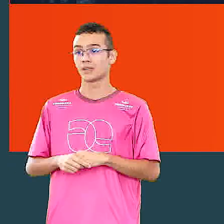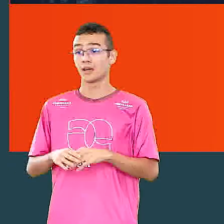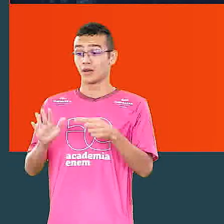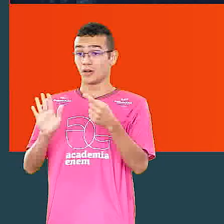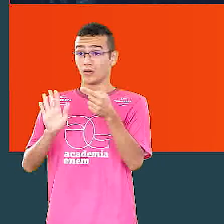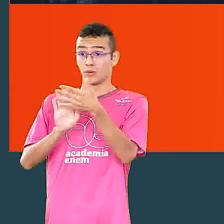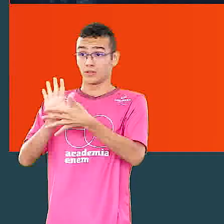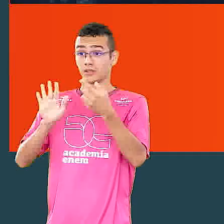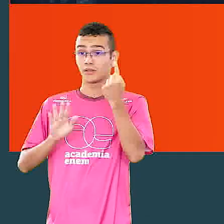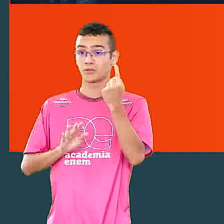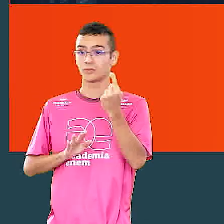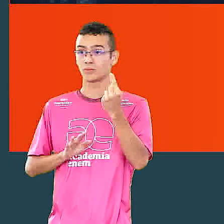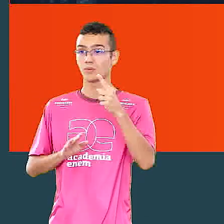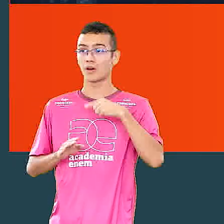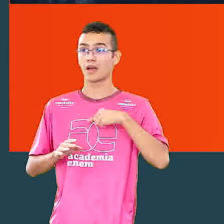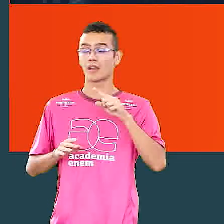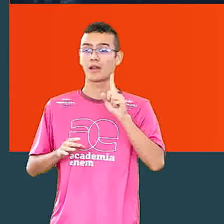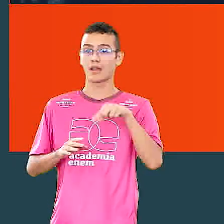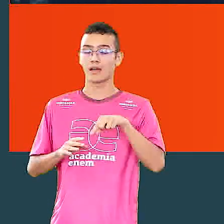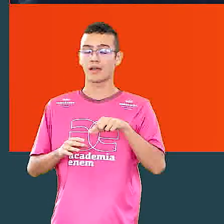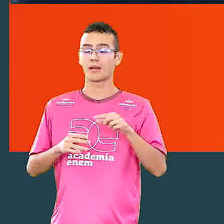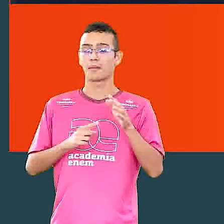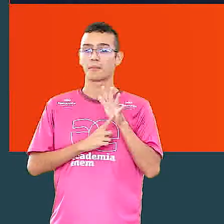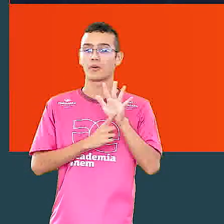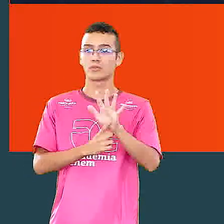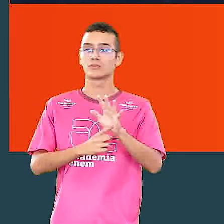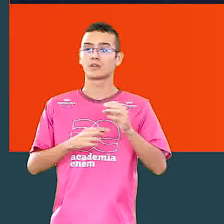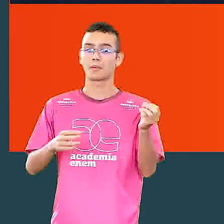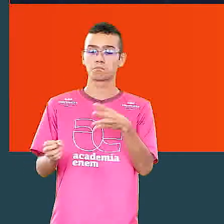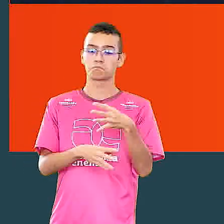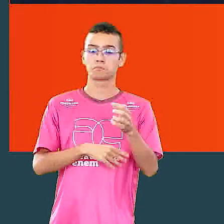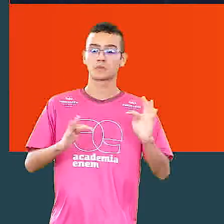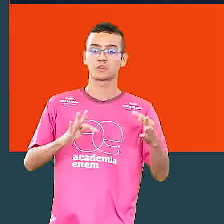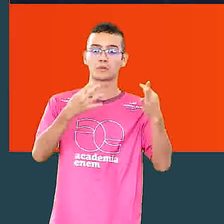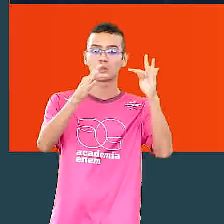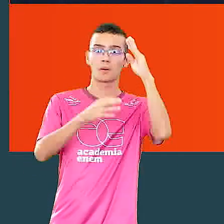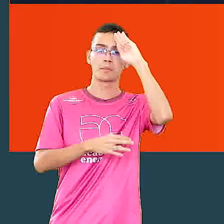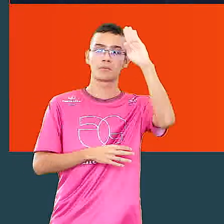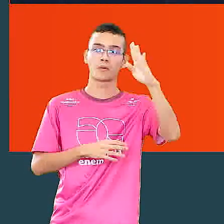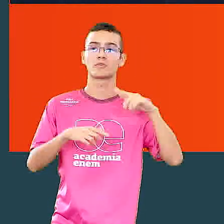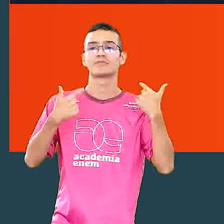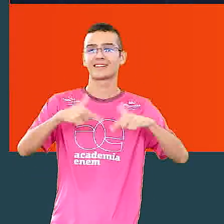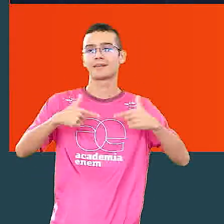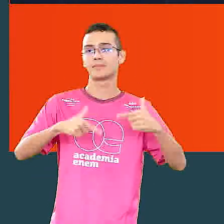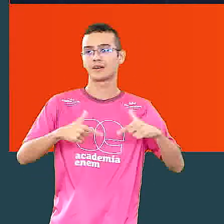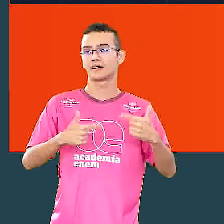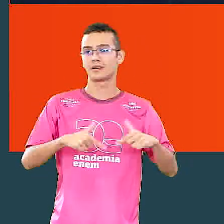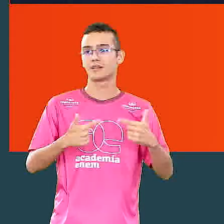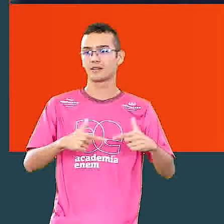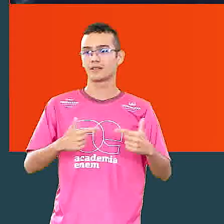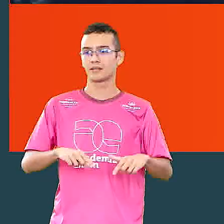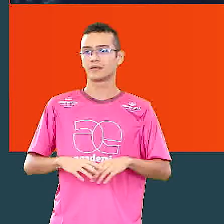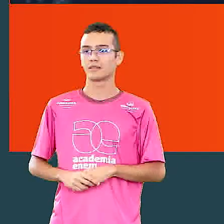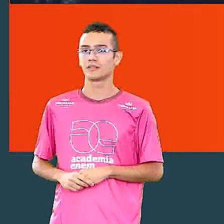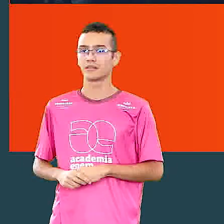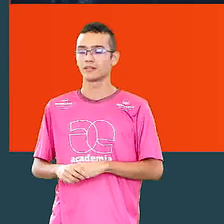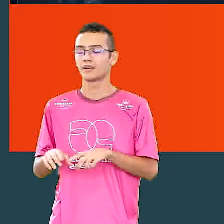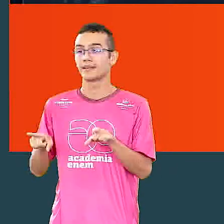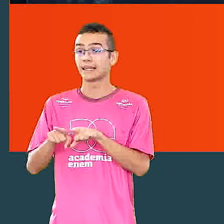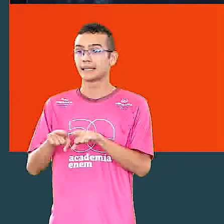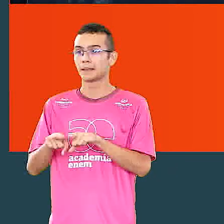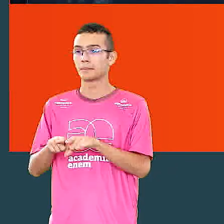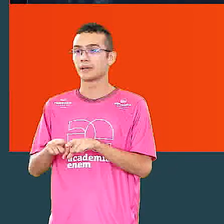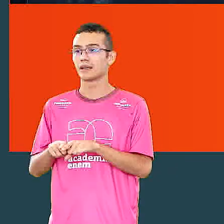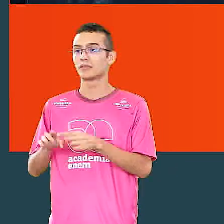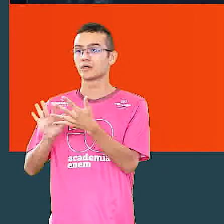inovações tecnológicas e priorizar as mudanças no trabalho. Priorizo quando eu falo sobre as condições que esse trabalhador